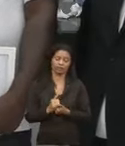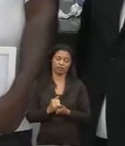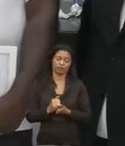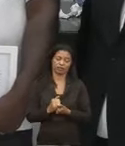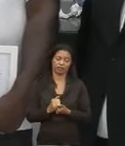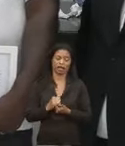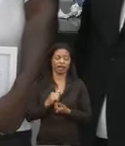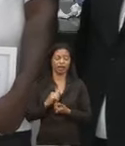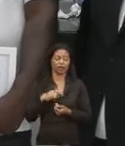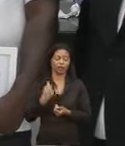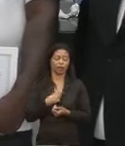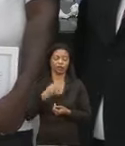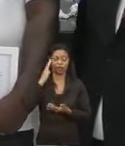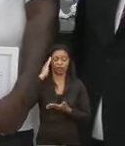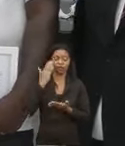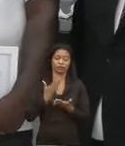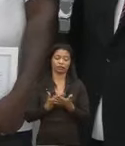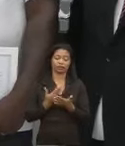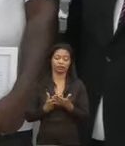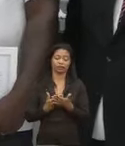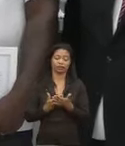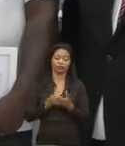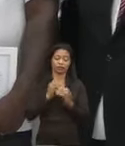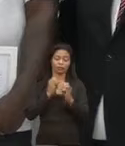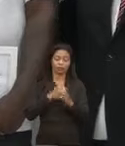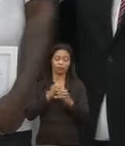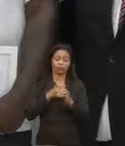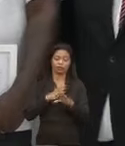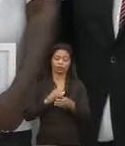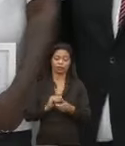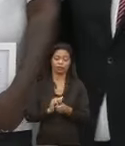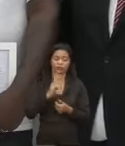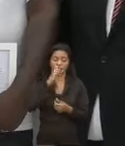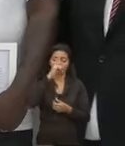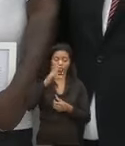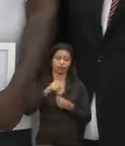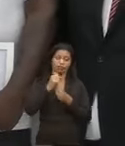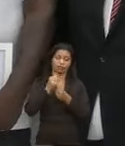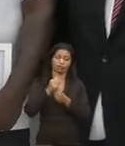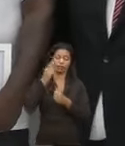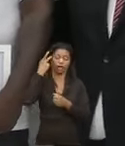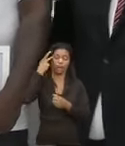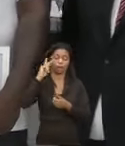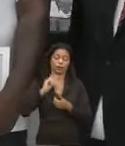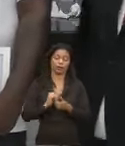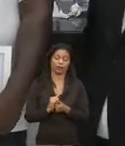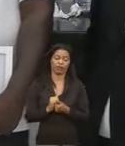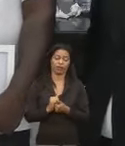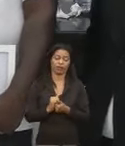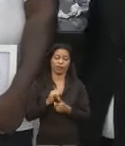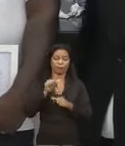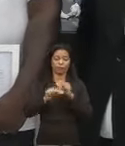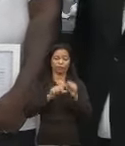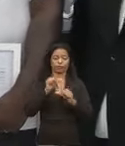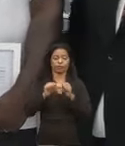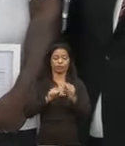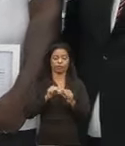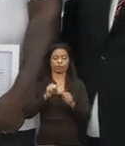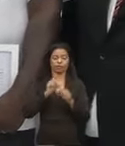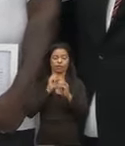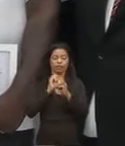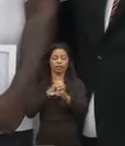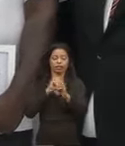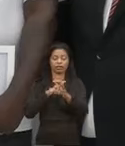gente acredita que a educação é a grande força para a mudança, a